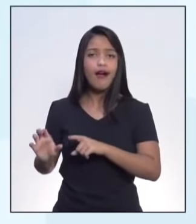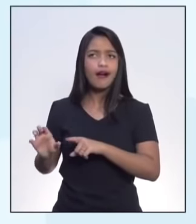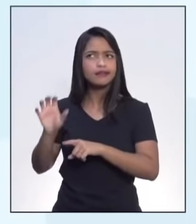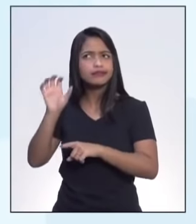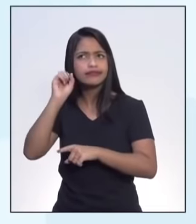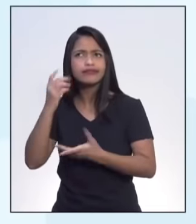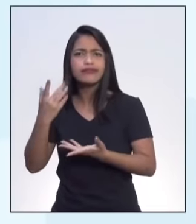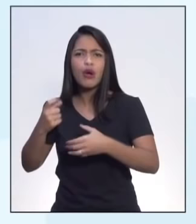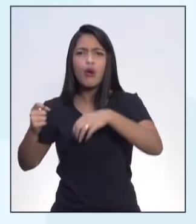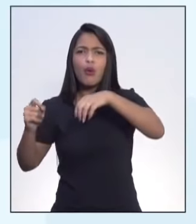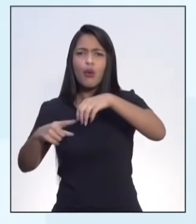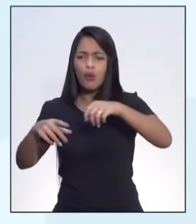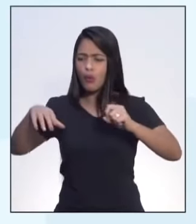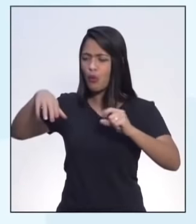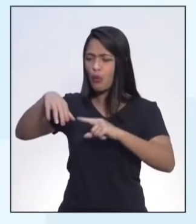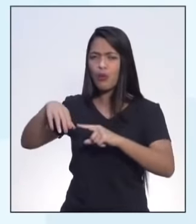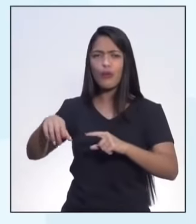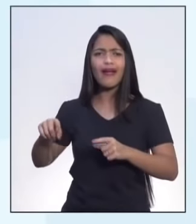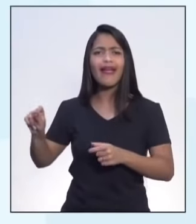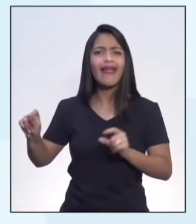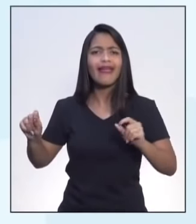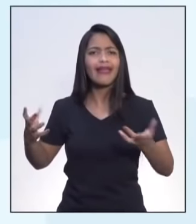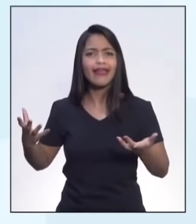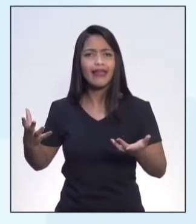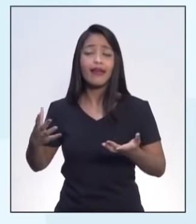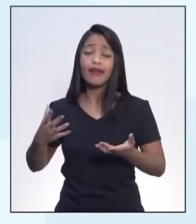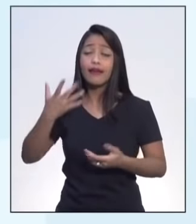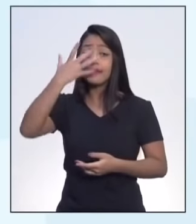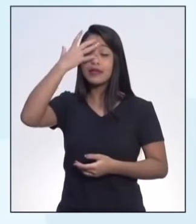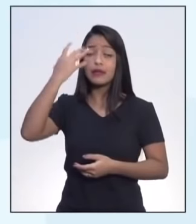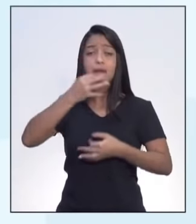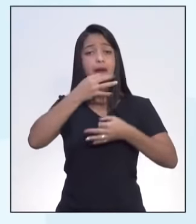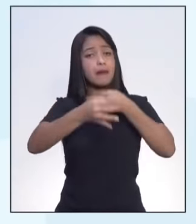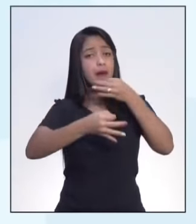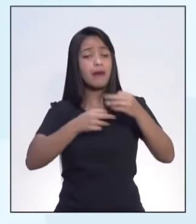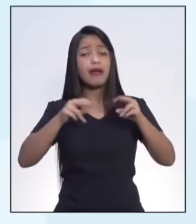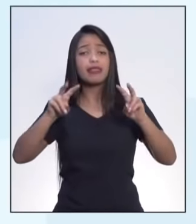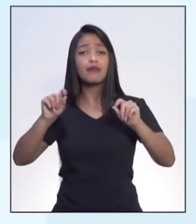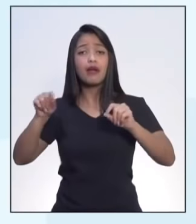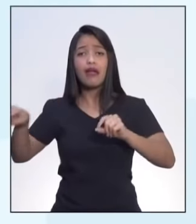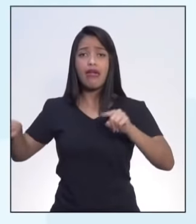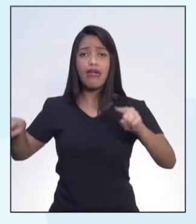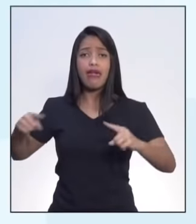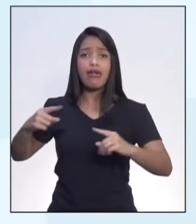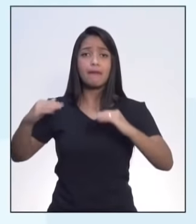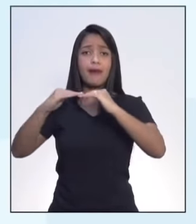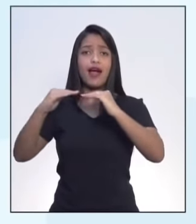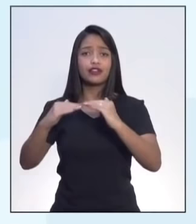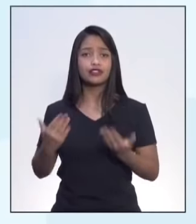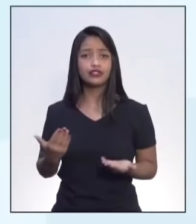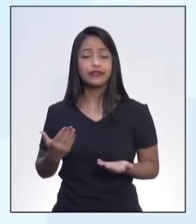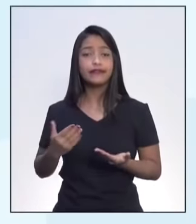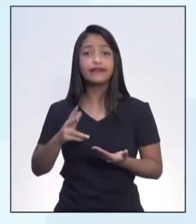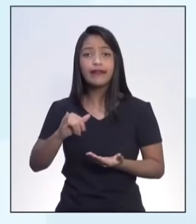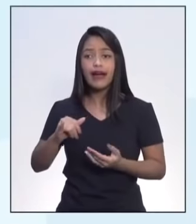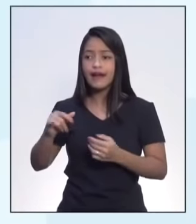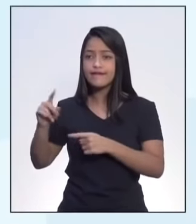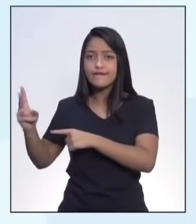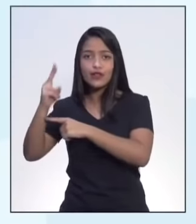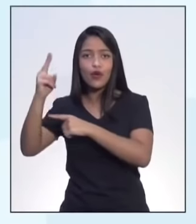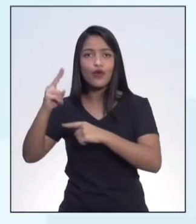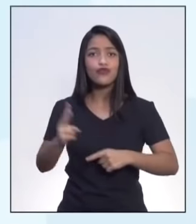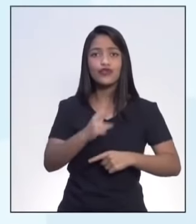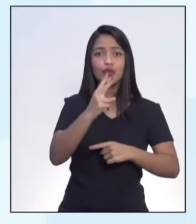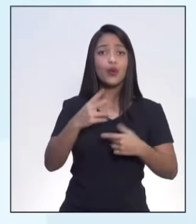saber de quem era o gol. O comentarista ainda comentava sobre o empate. Qual torcida ia comemorar a vitória? Era a torcida do